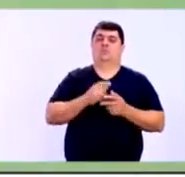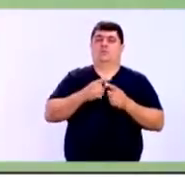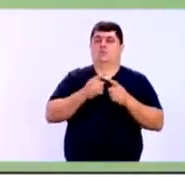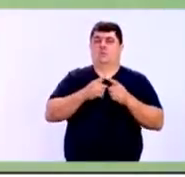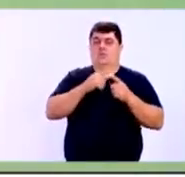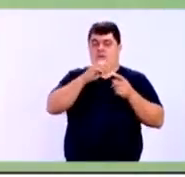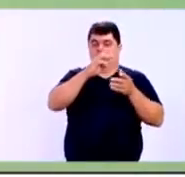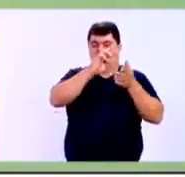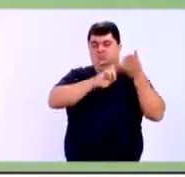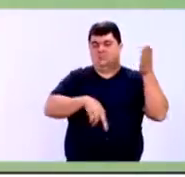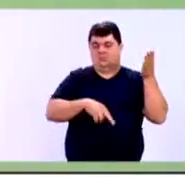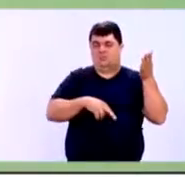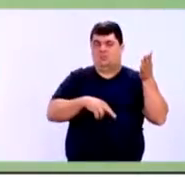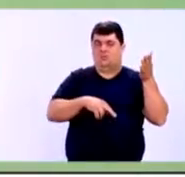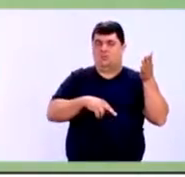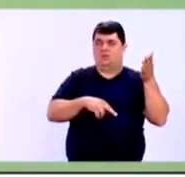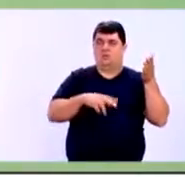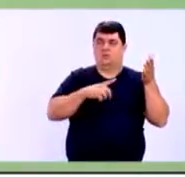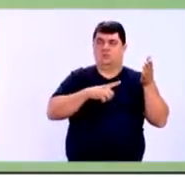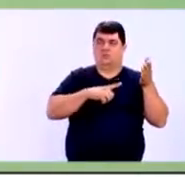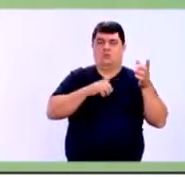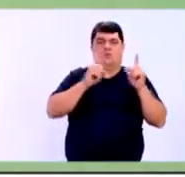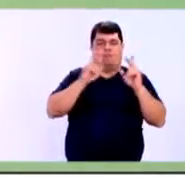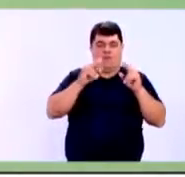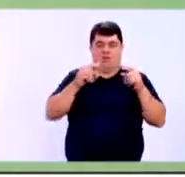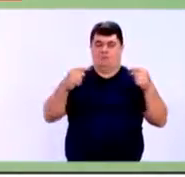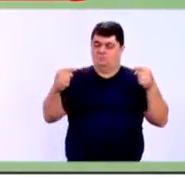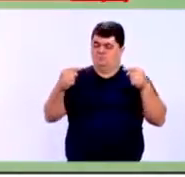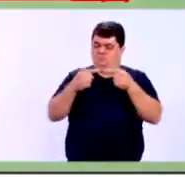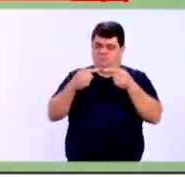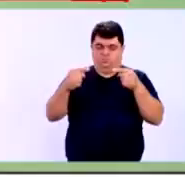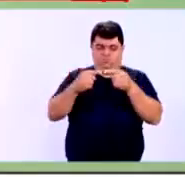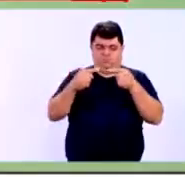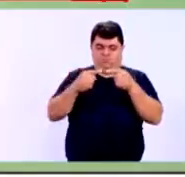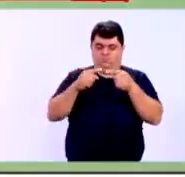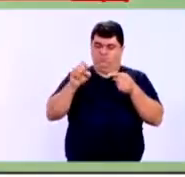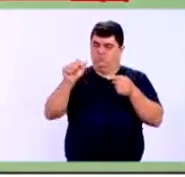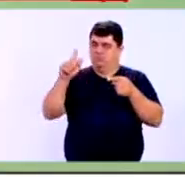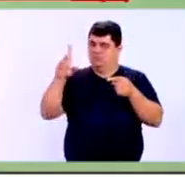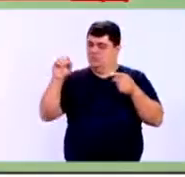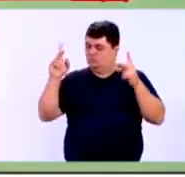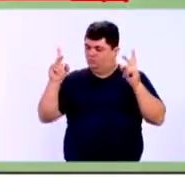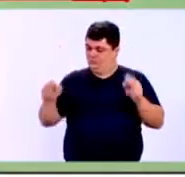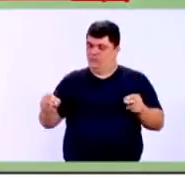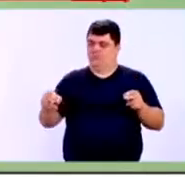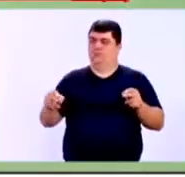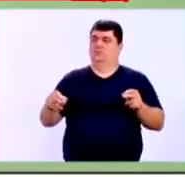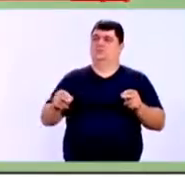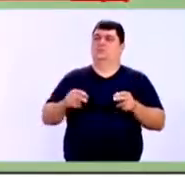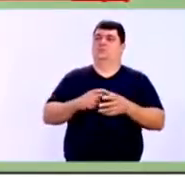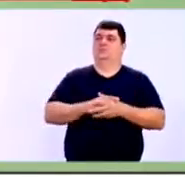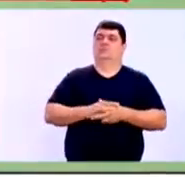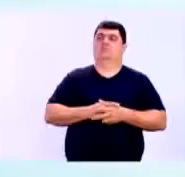físico deve coincidir com o saldo final dessa conta.